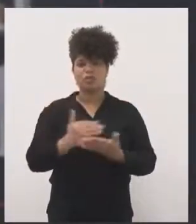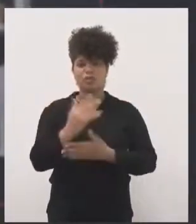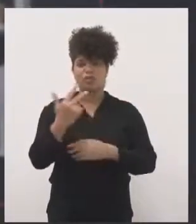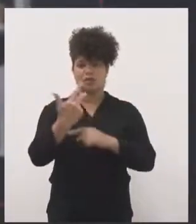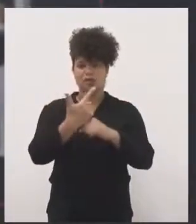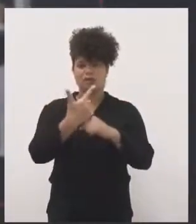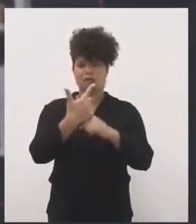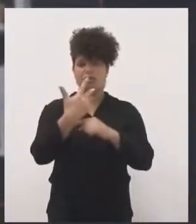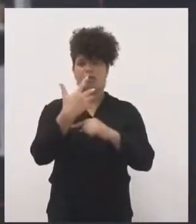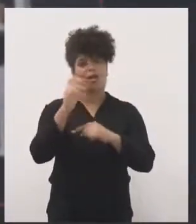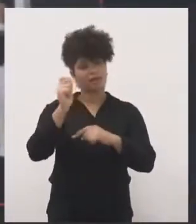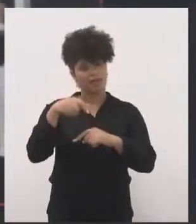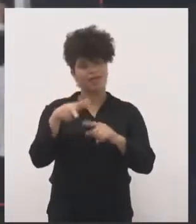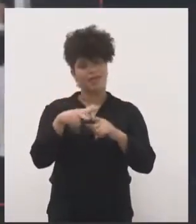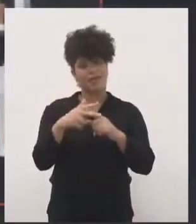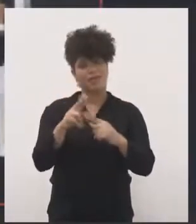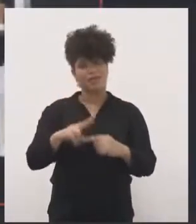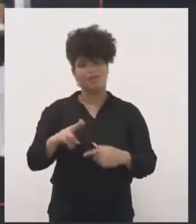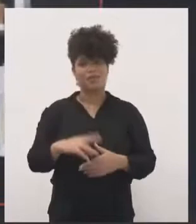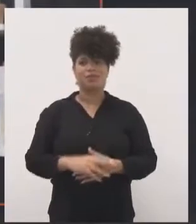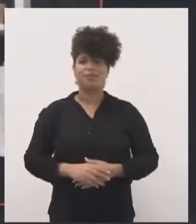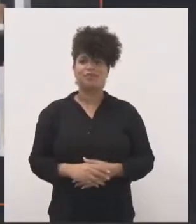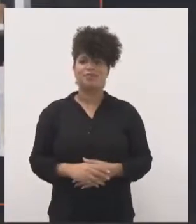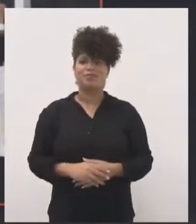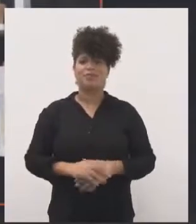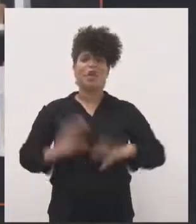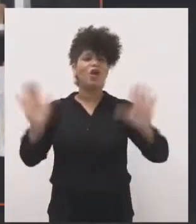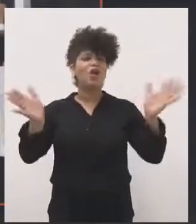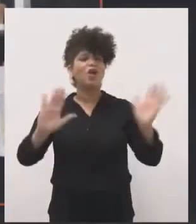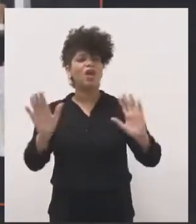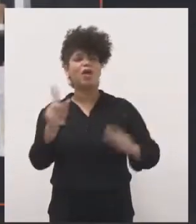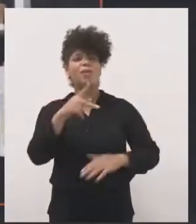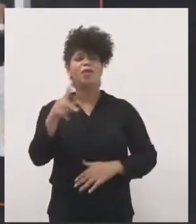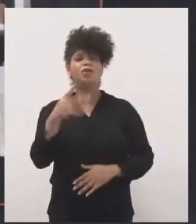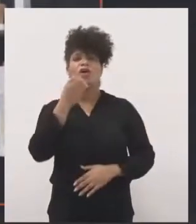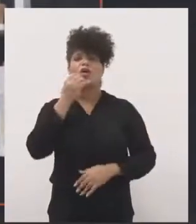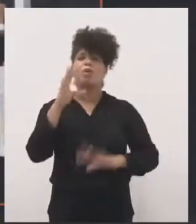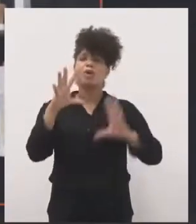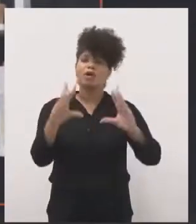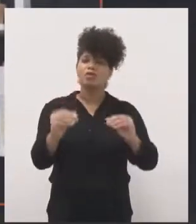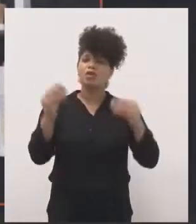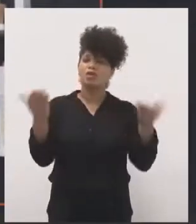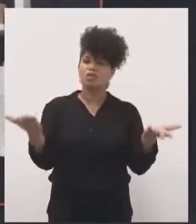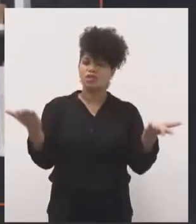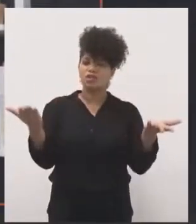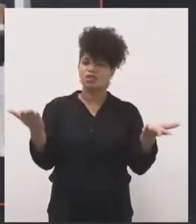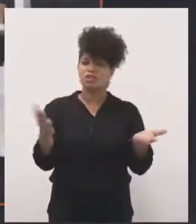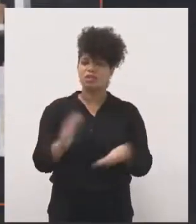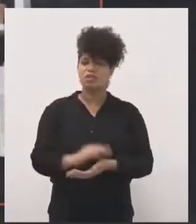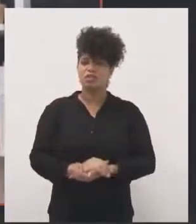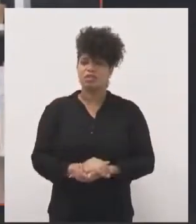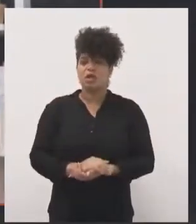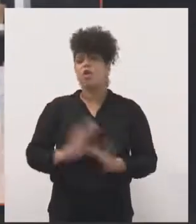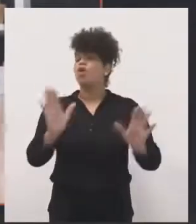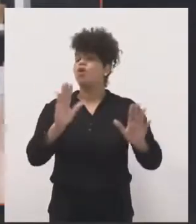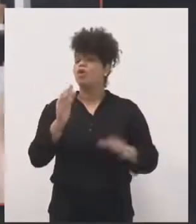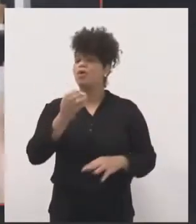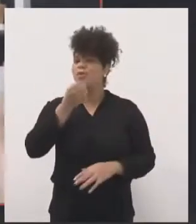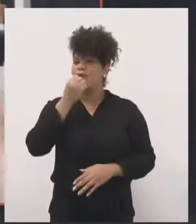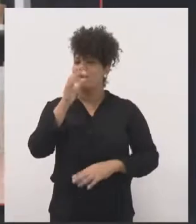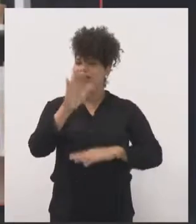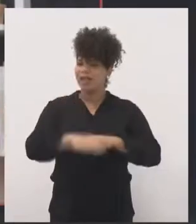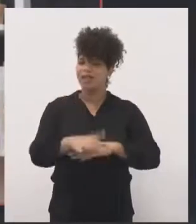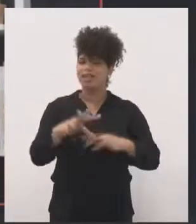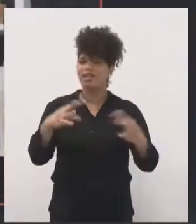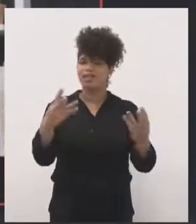dentro da própria ferramenta. Olá, professor, boa noite. Opa, esqueci. Boa tarde, sejam